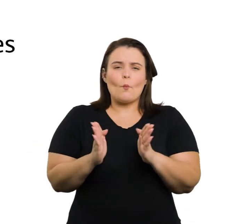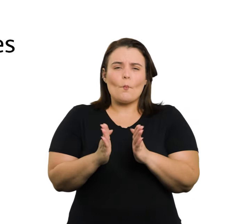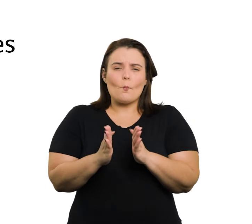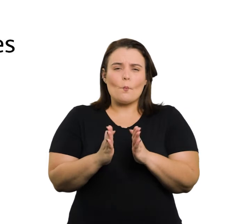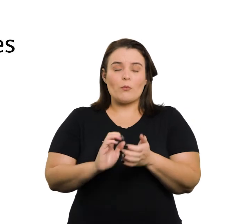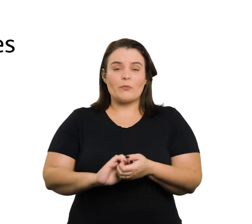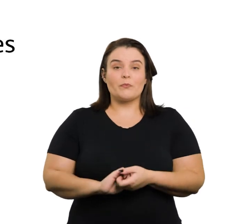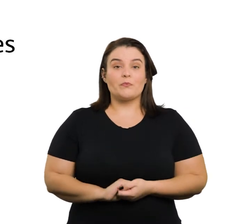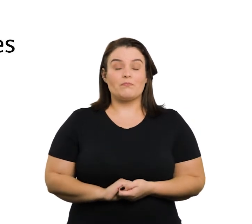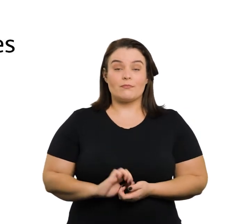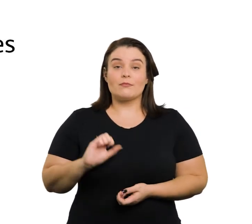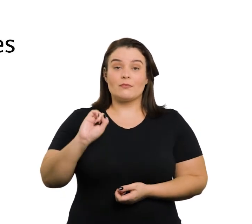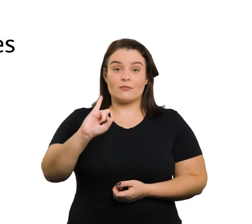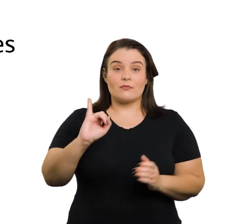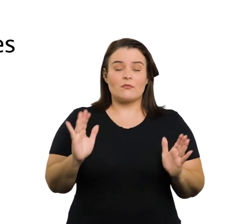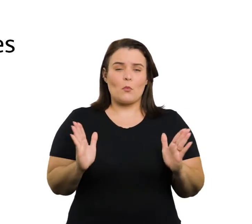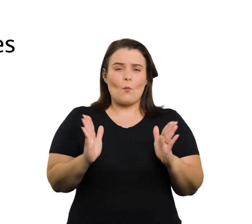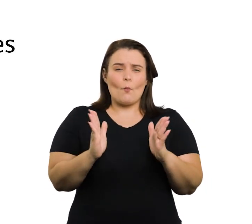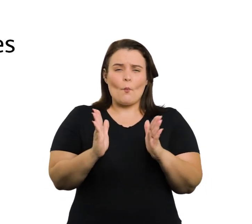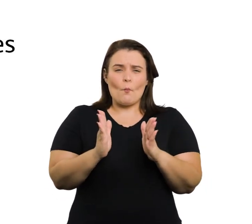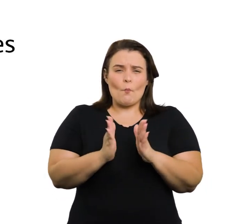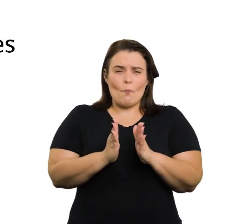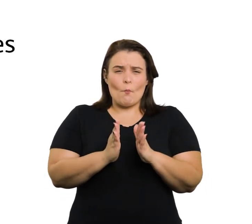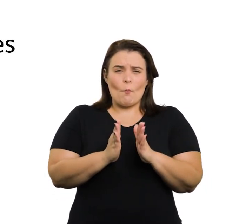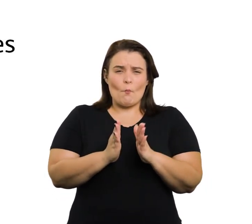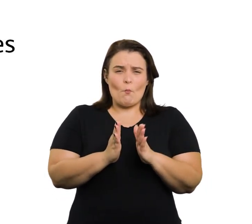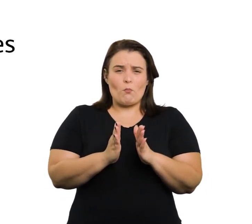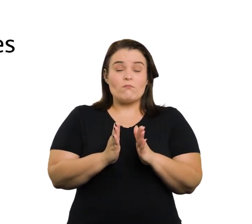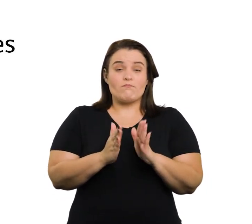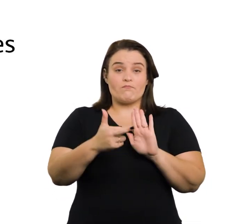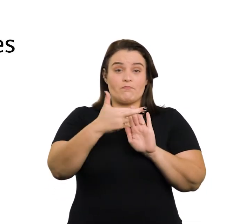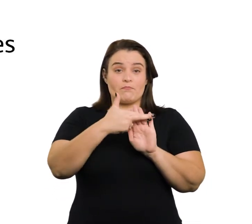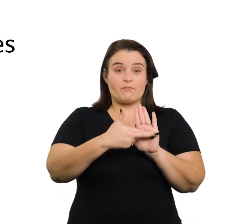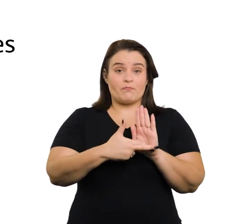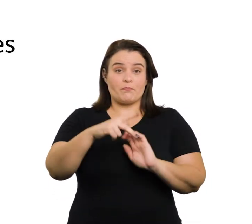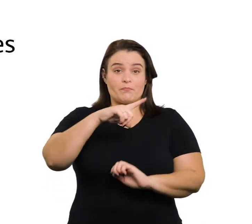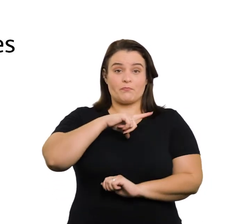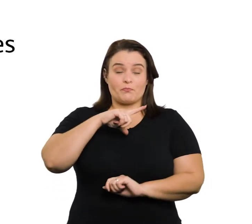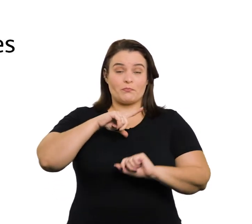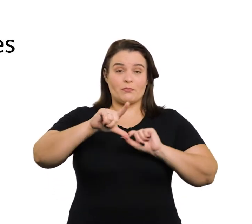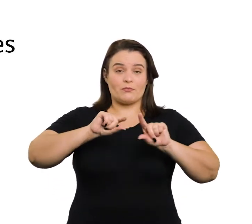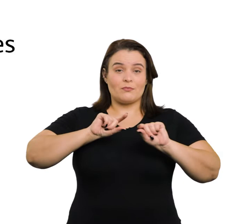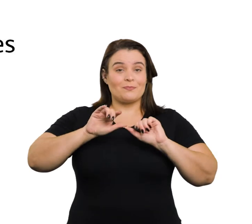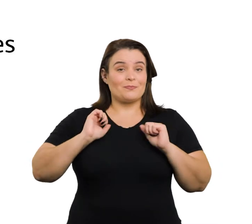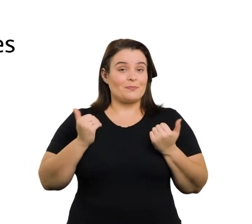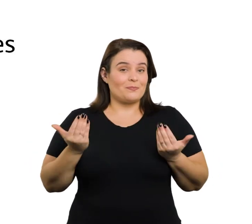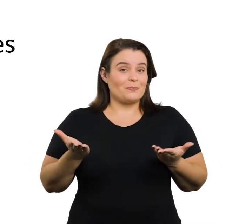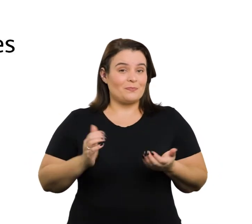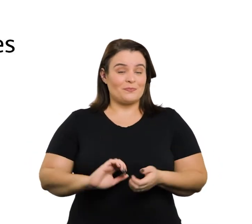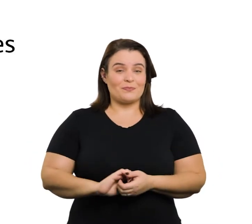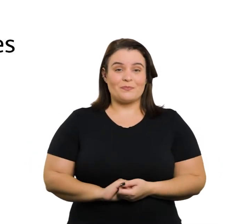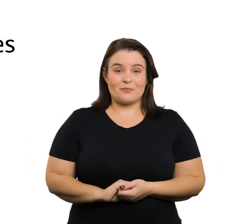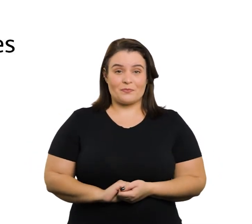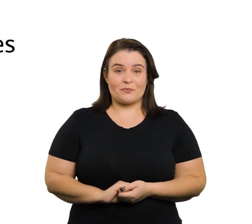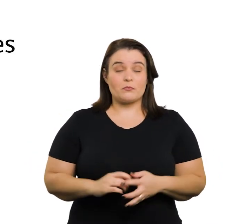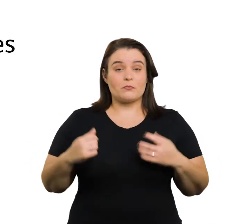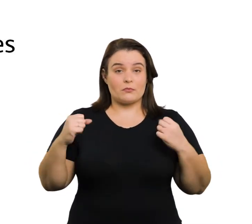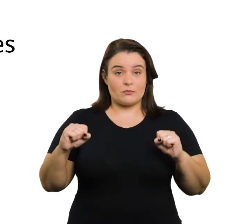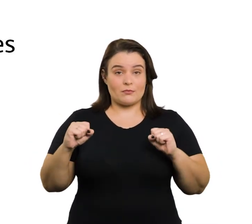Calçada estreita. No caso de calçadas muito estreitas, a norma traz as seguintes